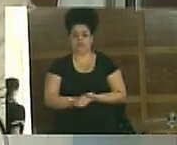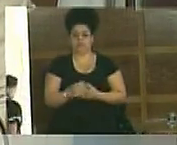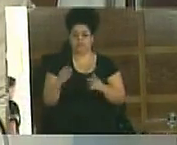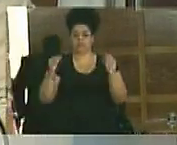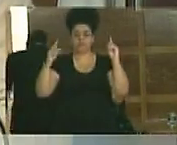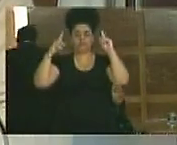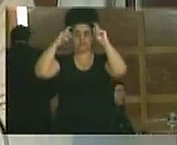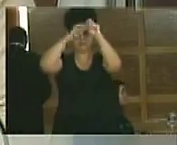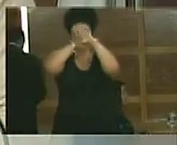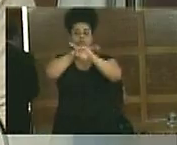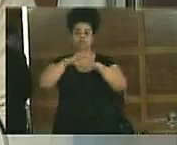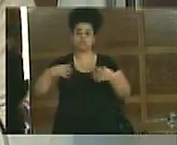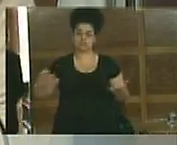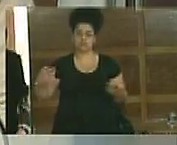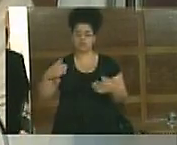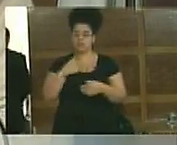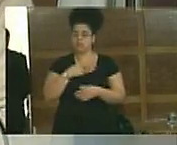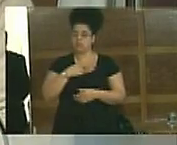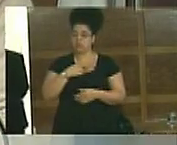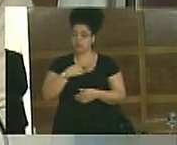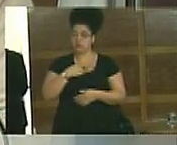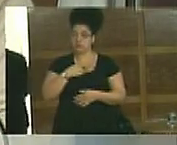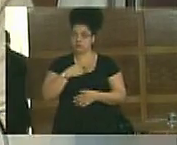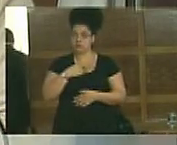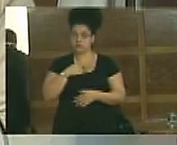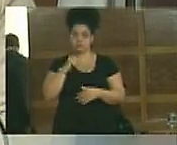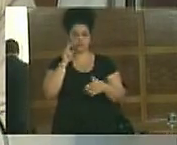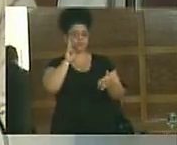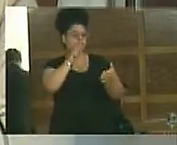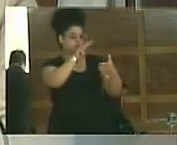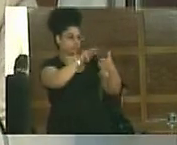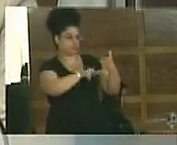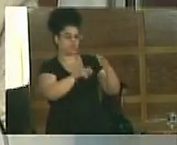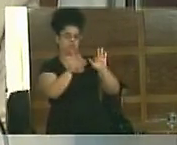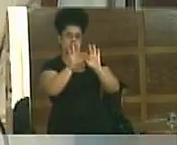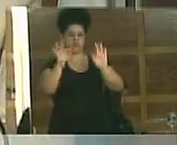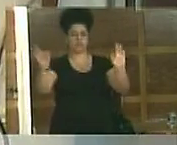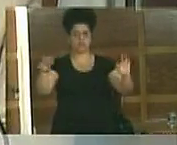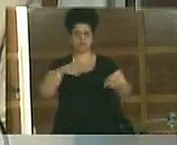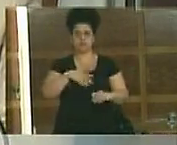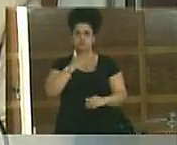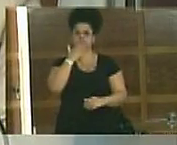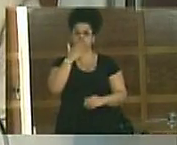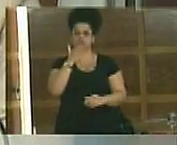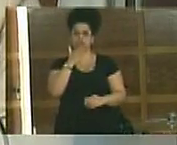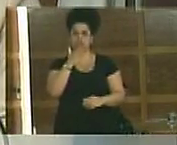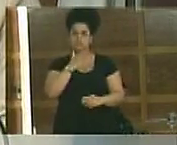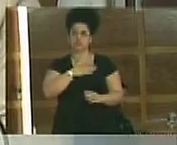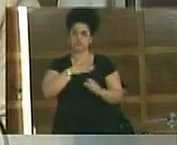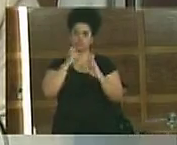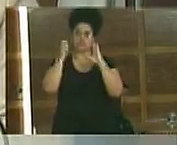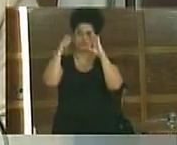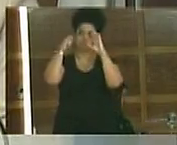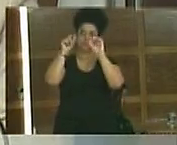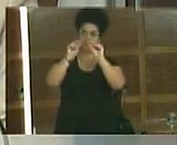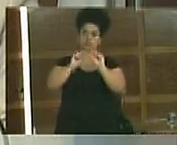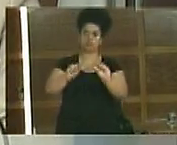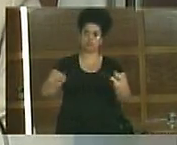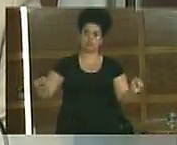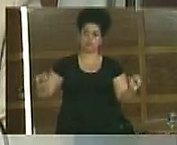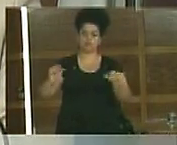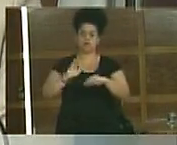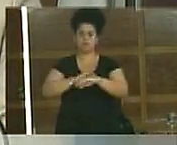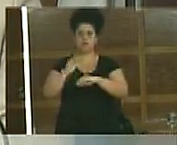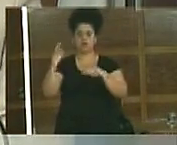contrário. Então, fica aqui até uma frase que eu até pedi para colocar hoje aqui na entrada do meu vídeo, que é de